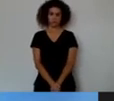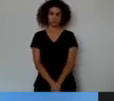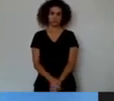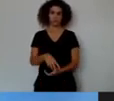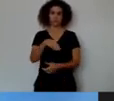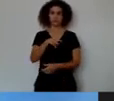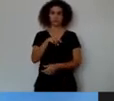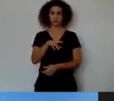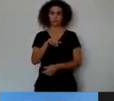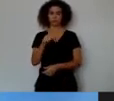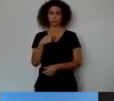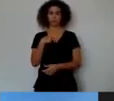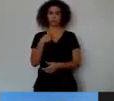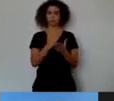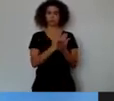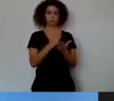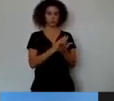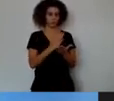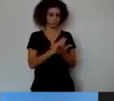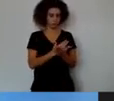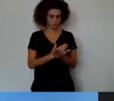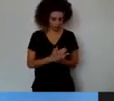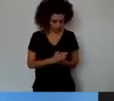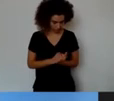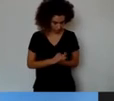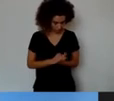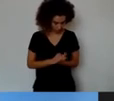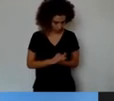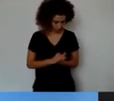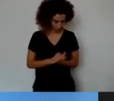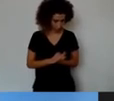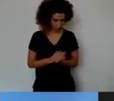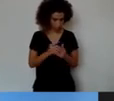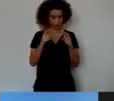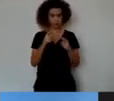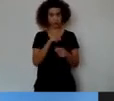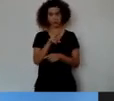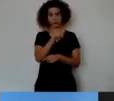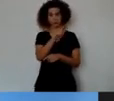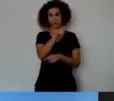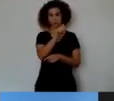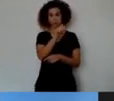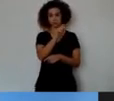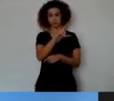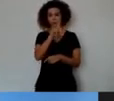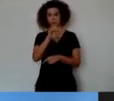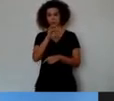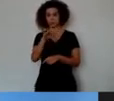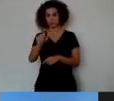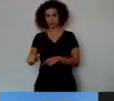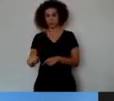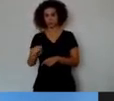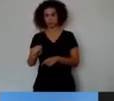Eu li um livro da Djamila Ribeiro, que é Lugar de Fala, né? E aí tem um trecho até que